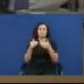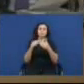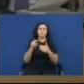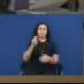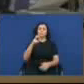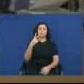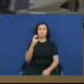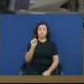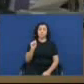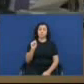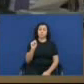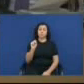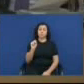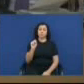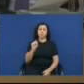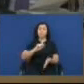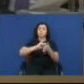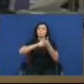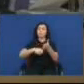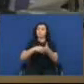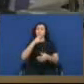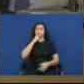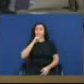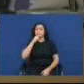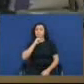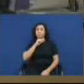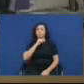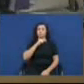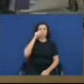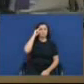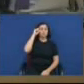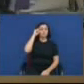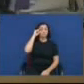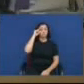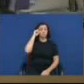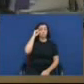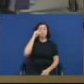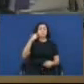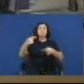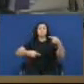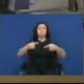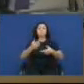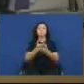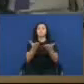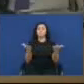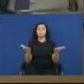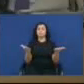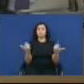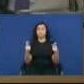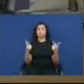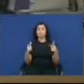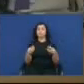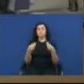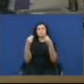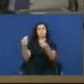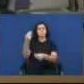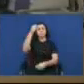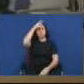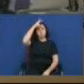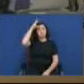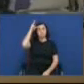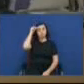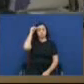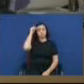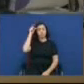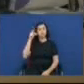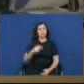Requerimento 528, assinado pelos vereadores Raul Nilsen e Farizani, vai à discussão. Não havendo, ele será encaminhado